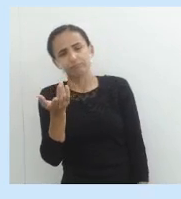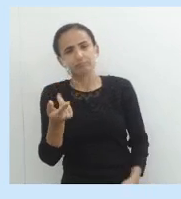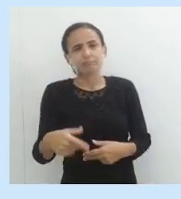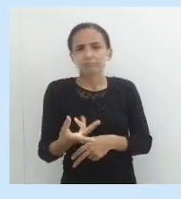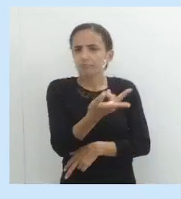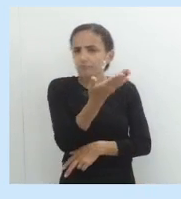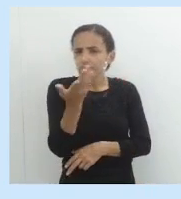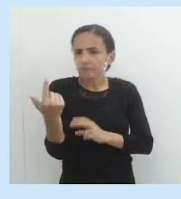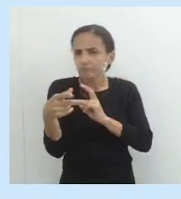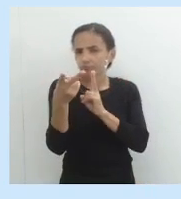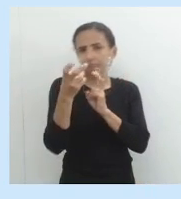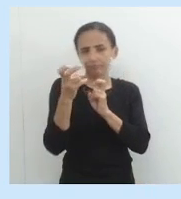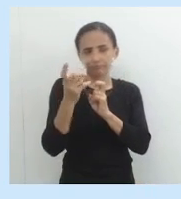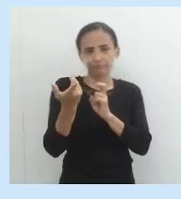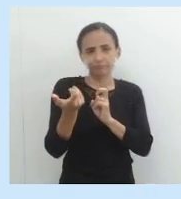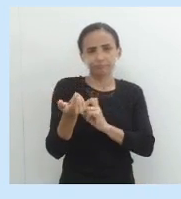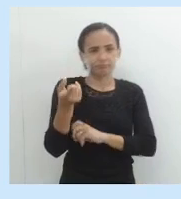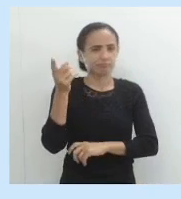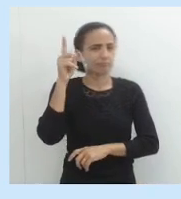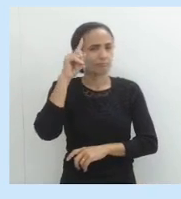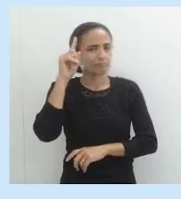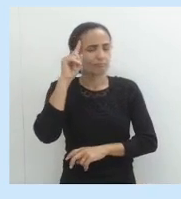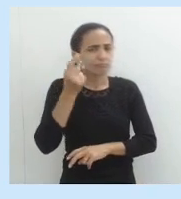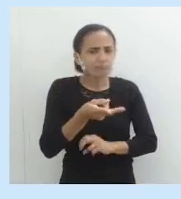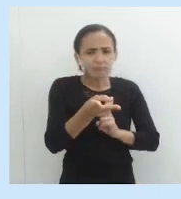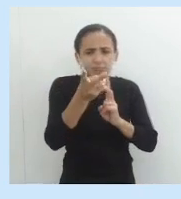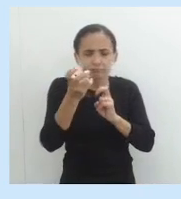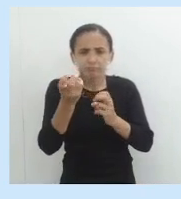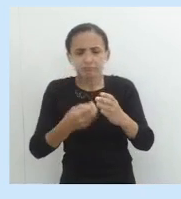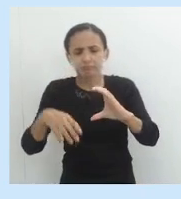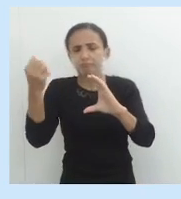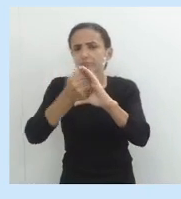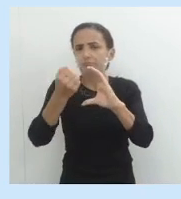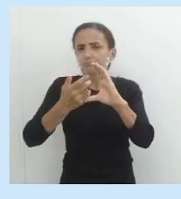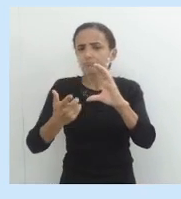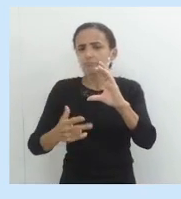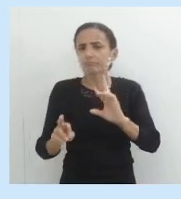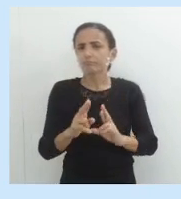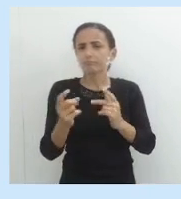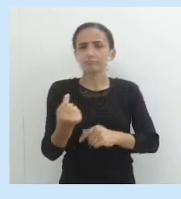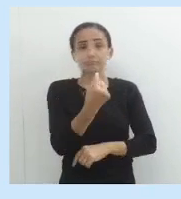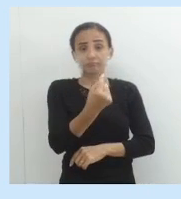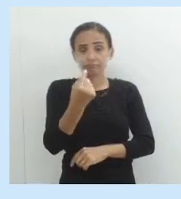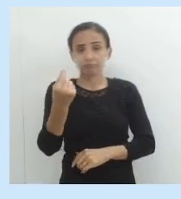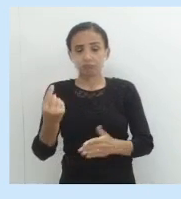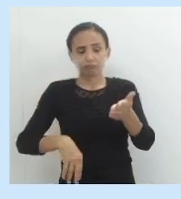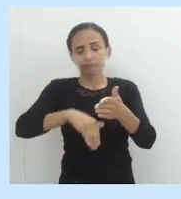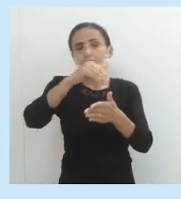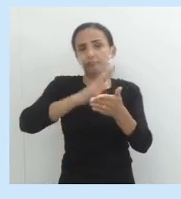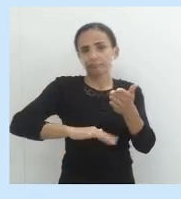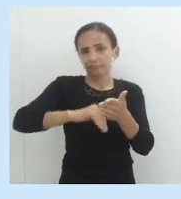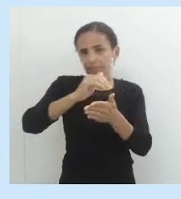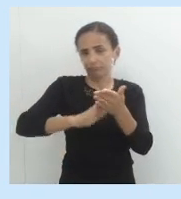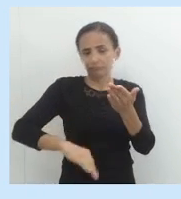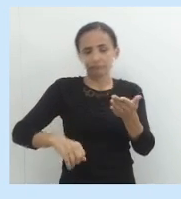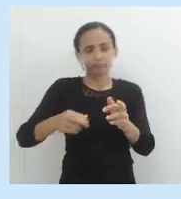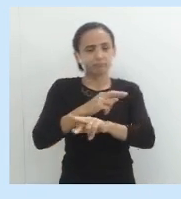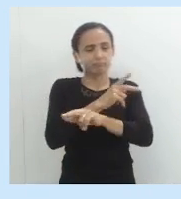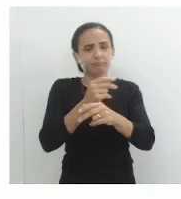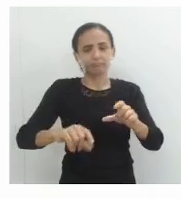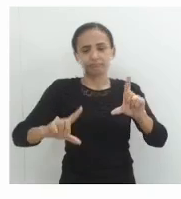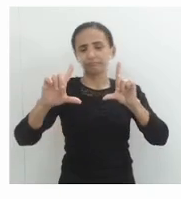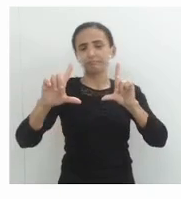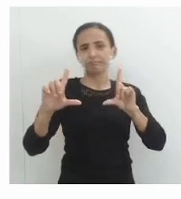pode olhar cada dia e encontrar uma característica diferente nela. Então, tem muitas obras que nos impressionam por conta